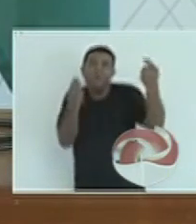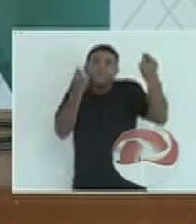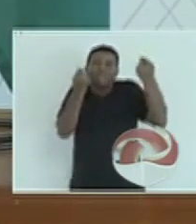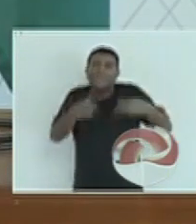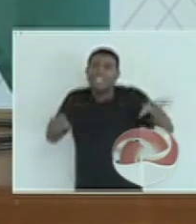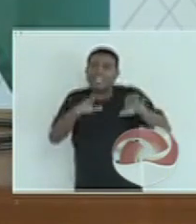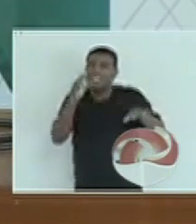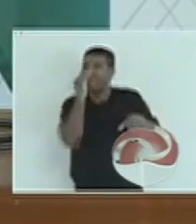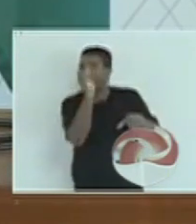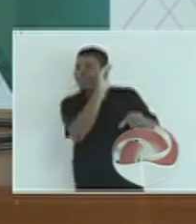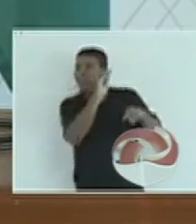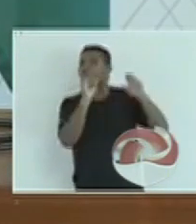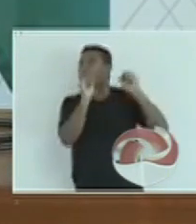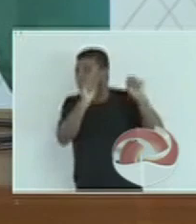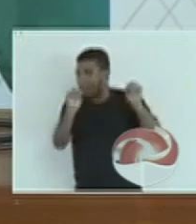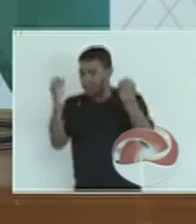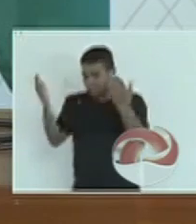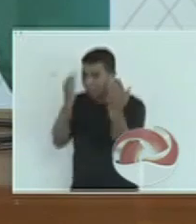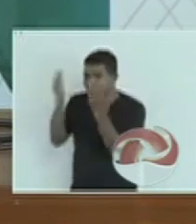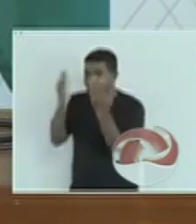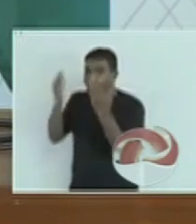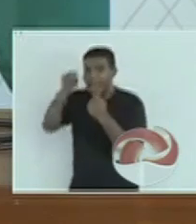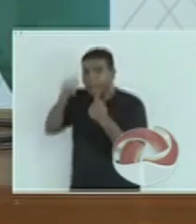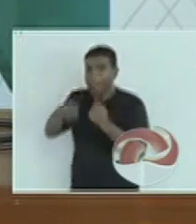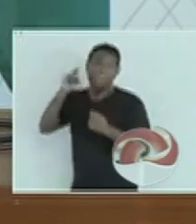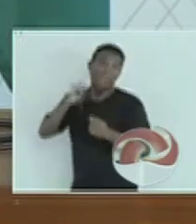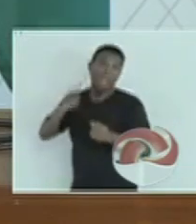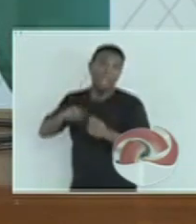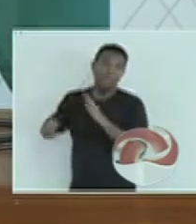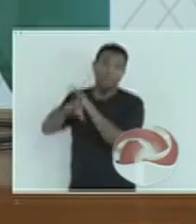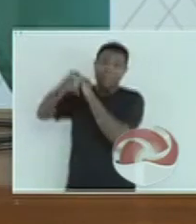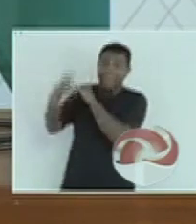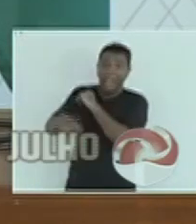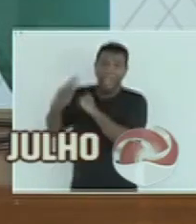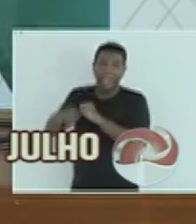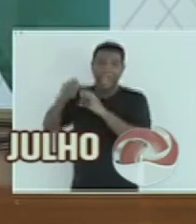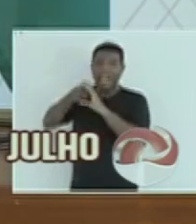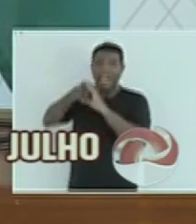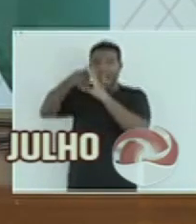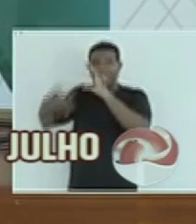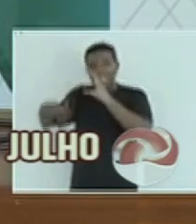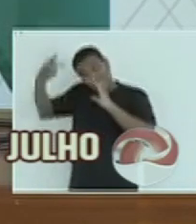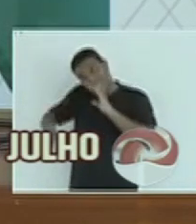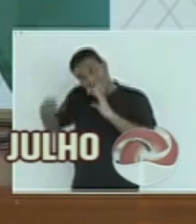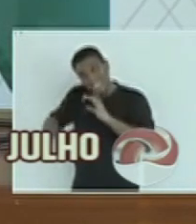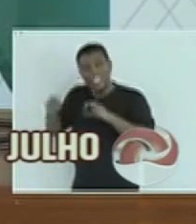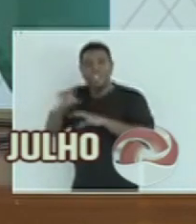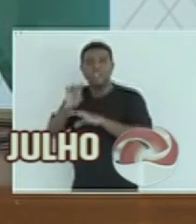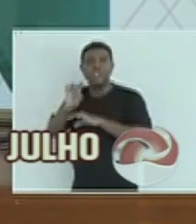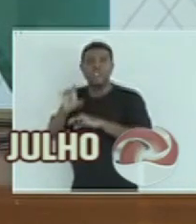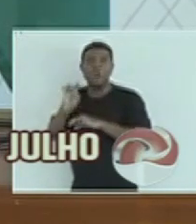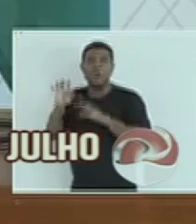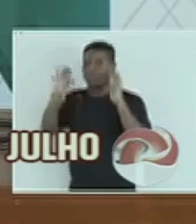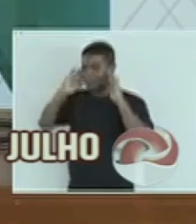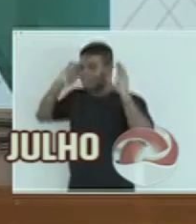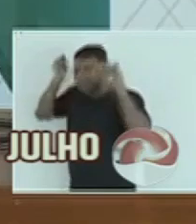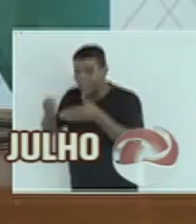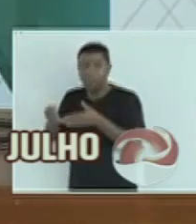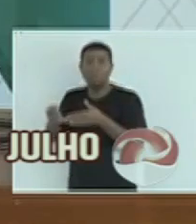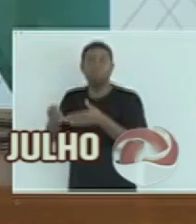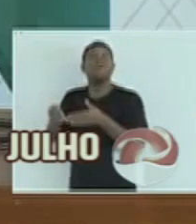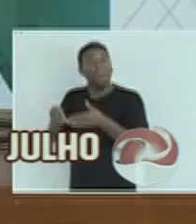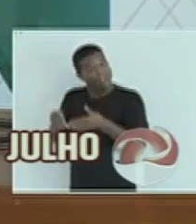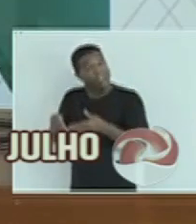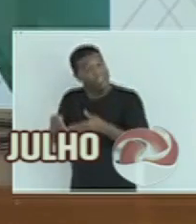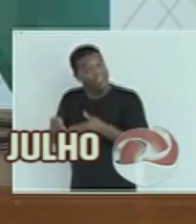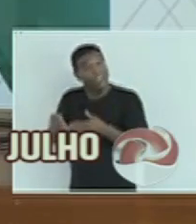predominantemente da projeção de Minas Gerais com a tendência Minas Gerais. E nesse contexto nós entendemos que nós